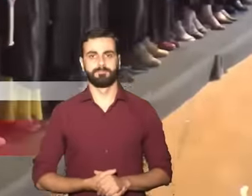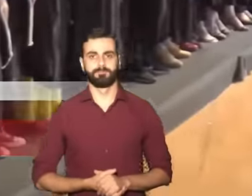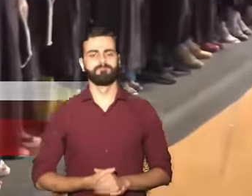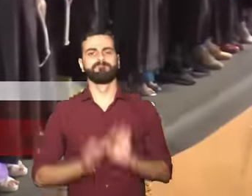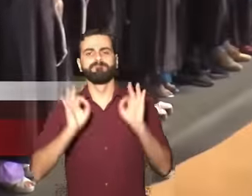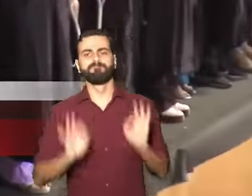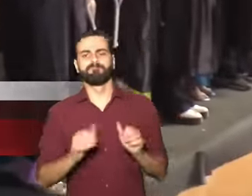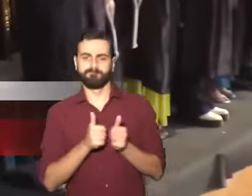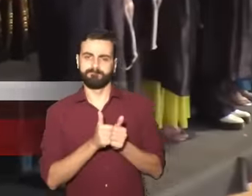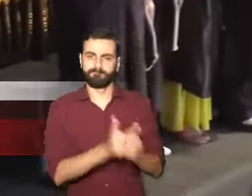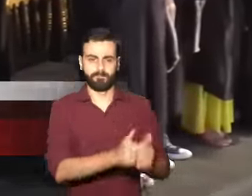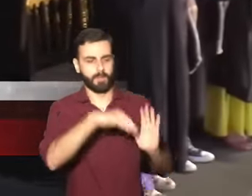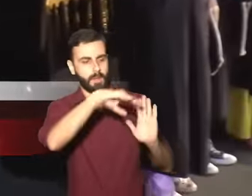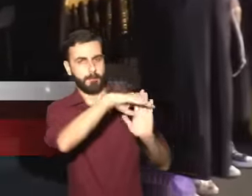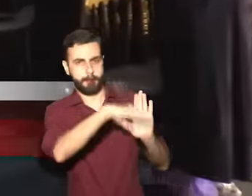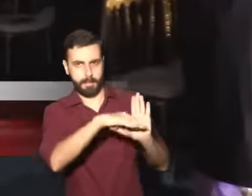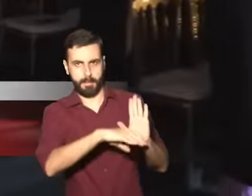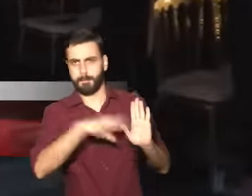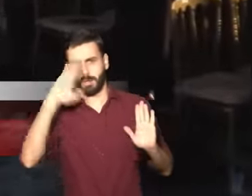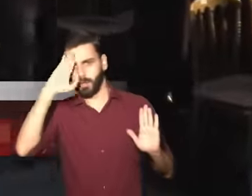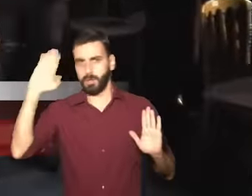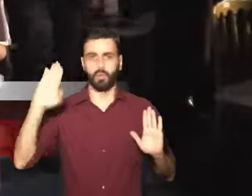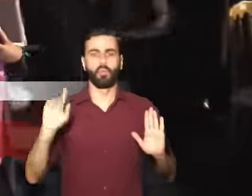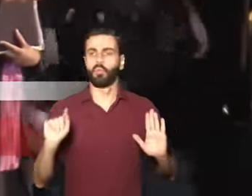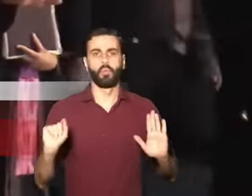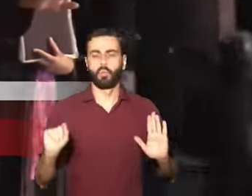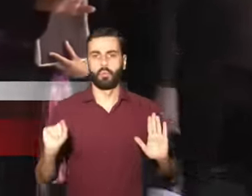ser fiel na observância